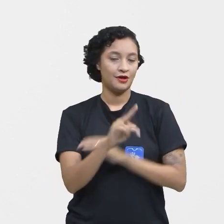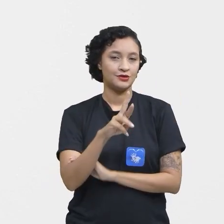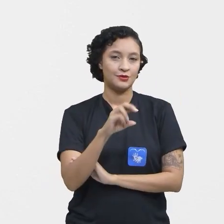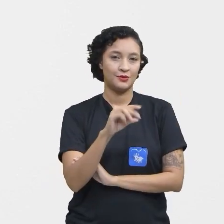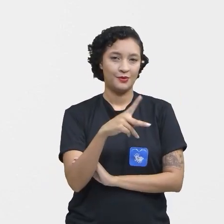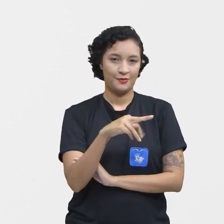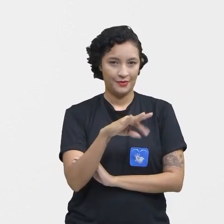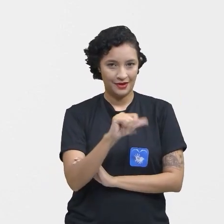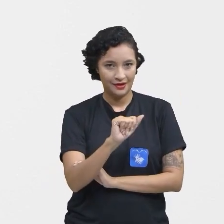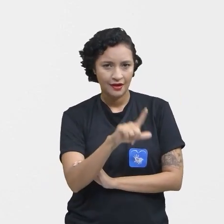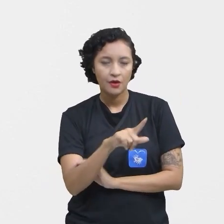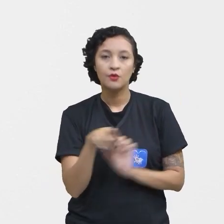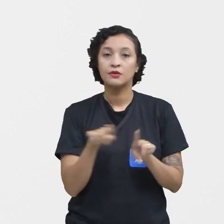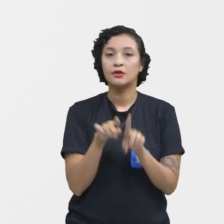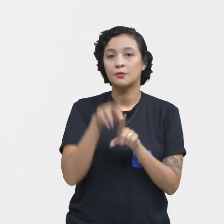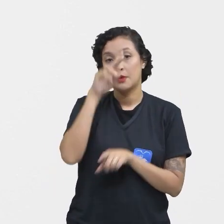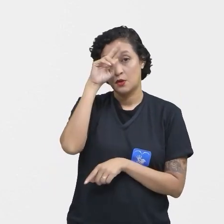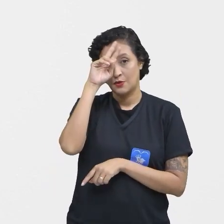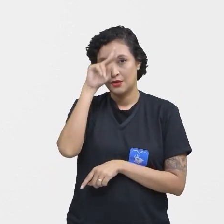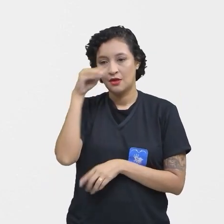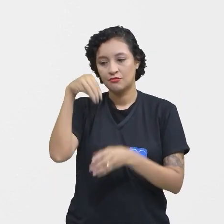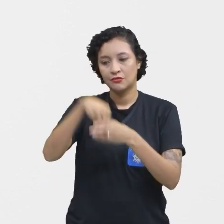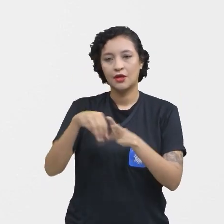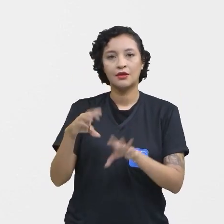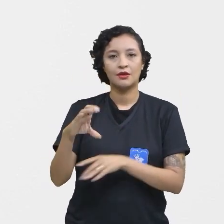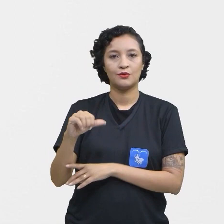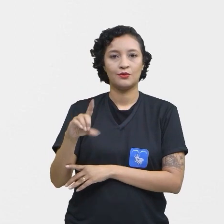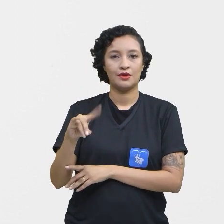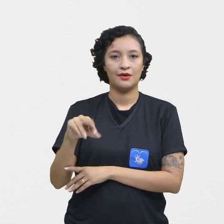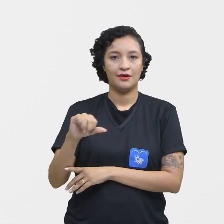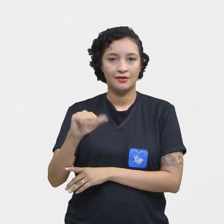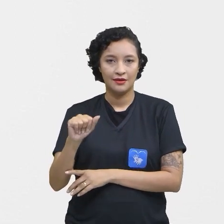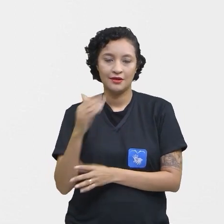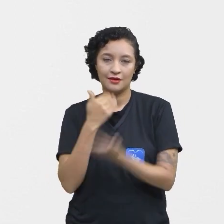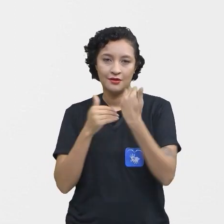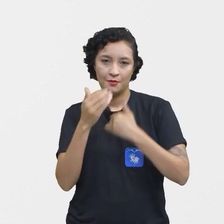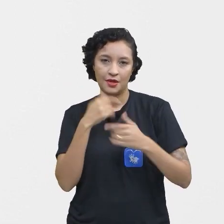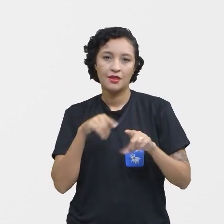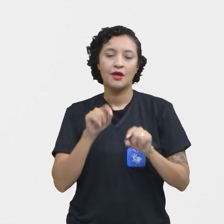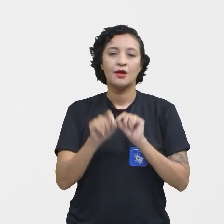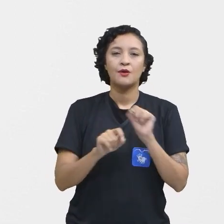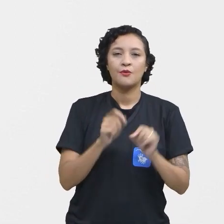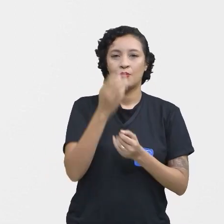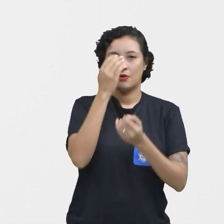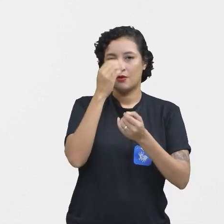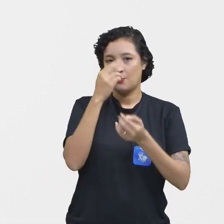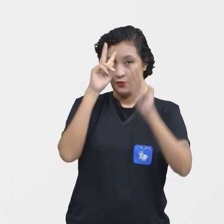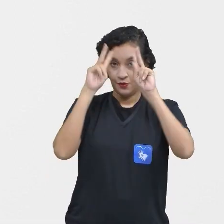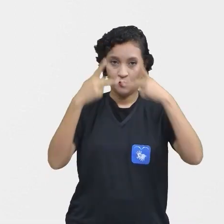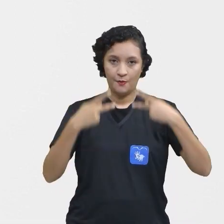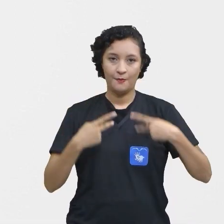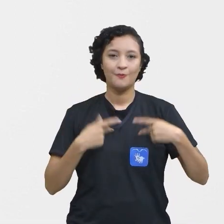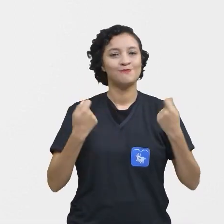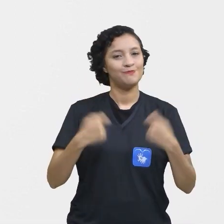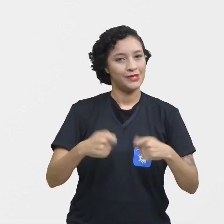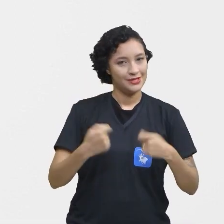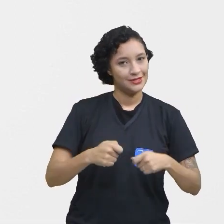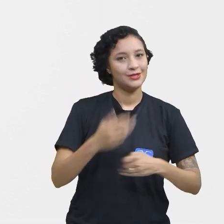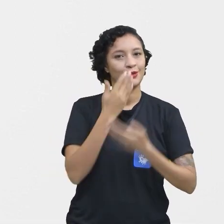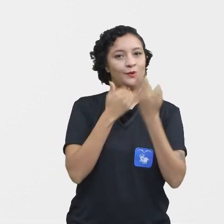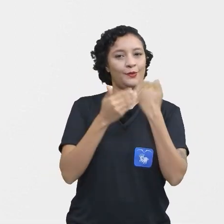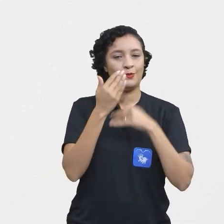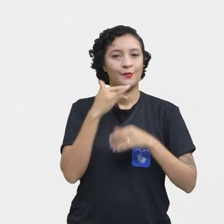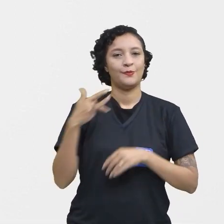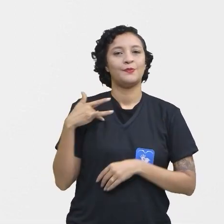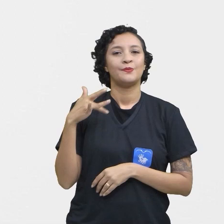insetos participam da cadeia alimentar e que os seres humanos precisam de uma alimentação diversificada